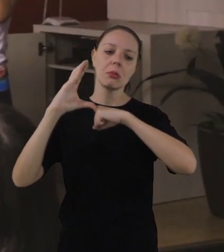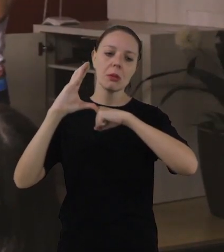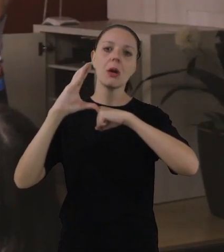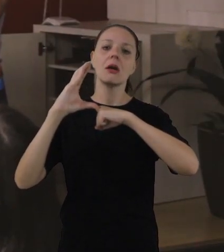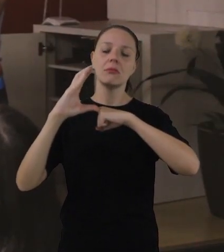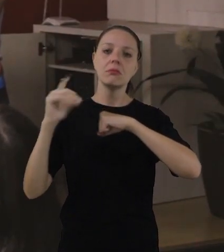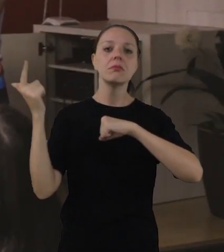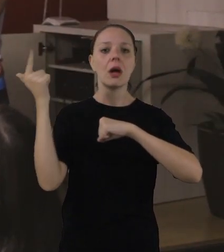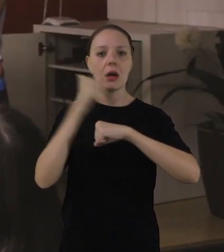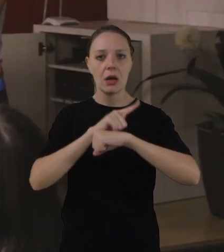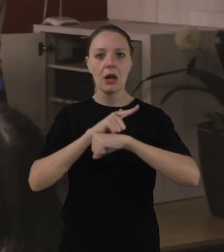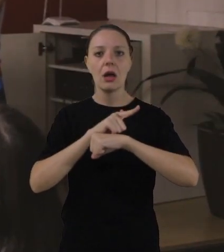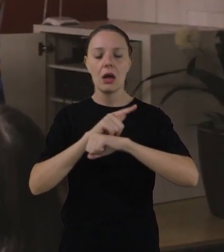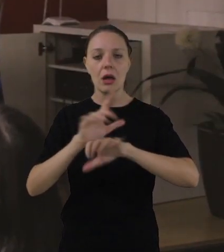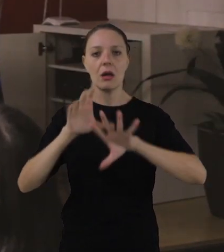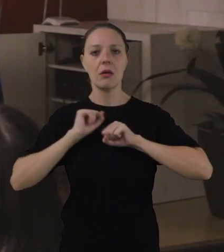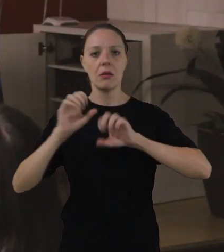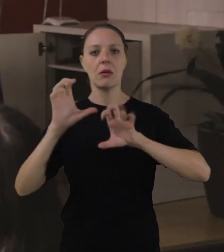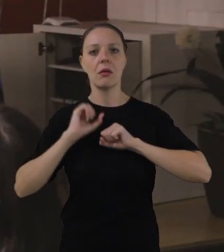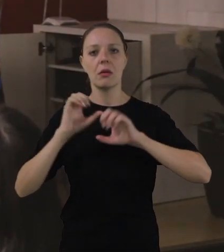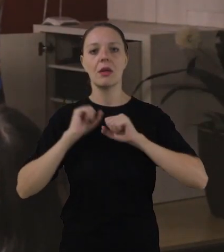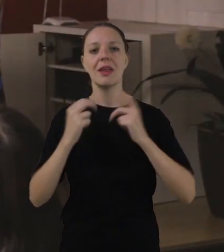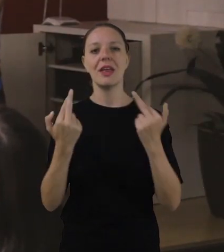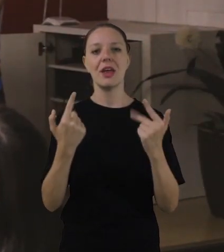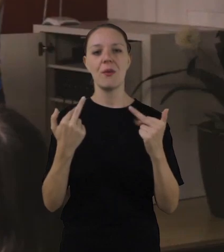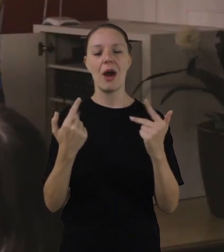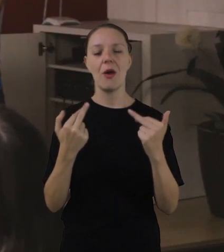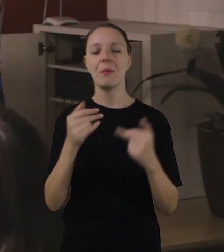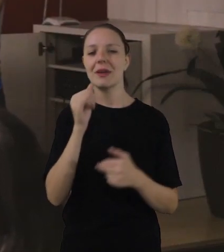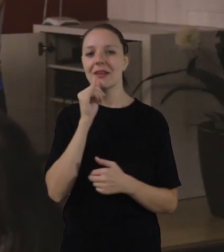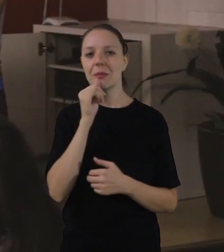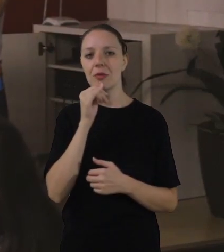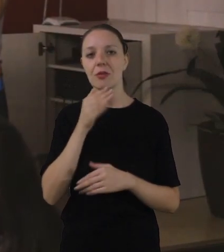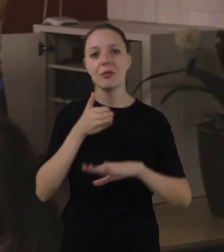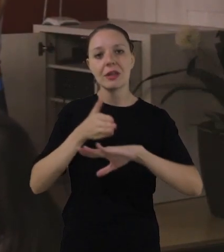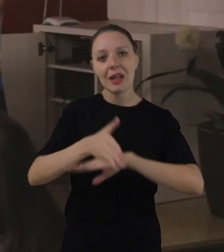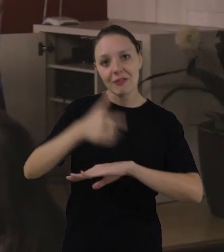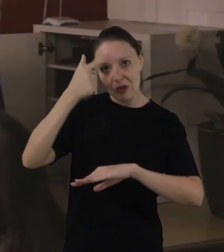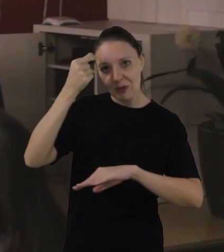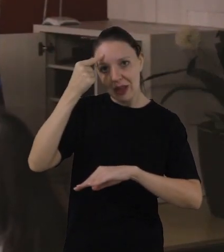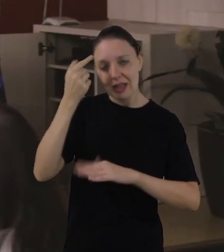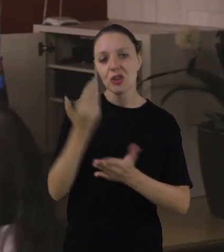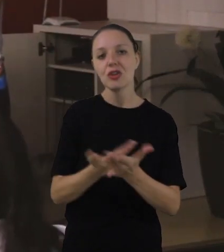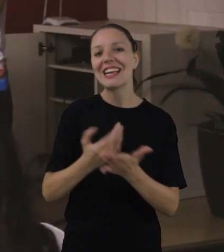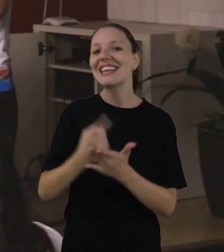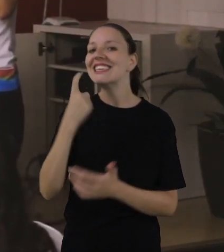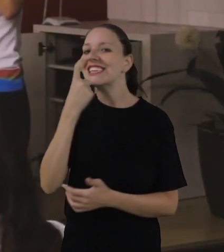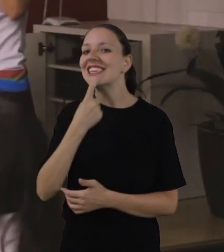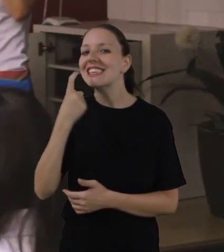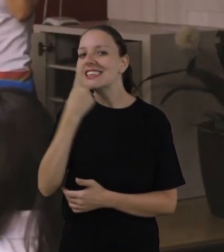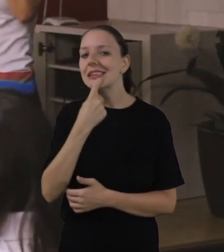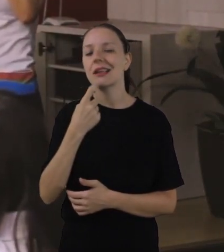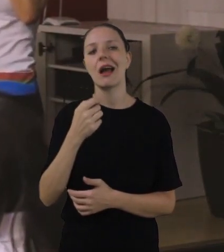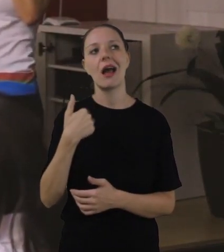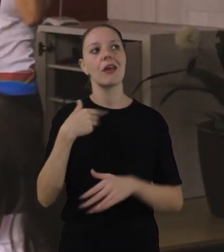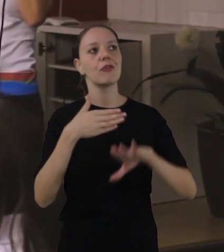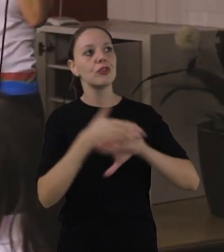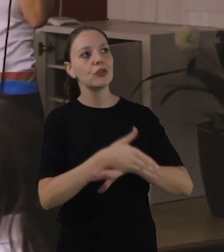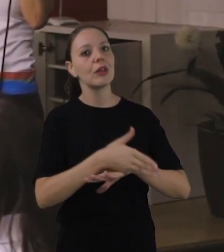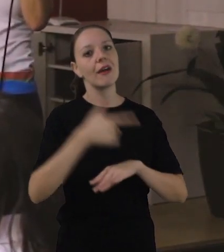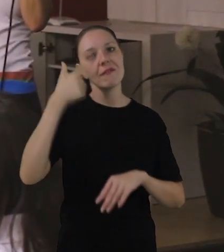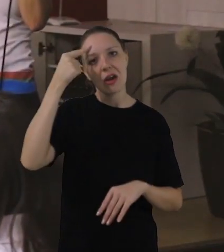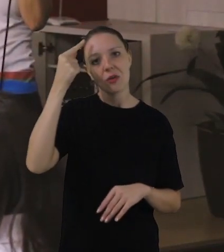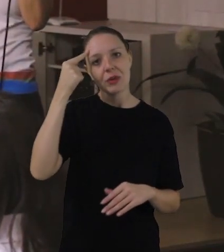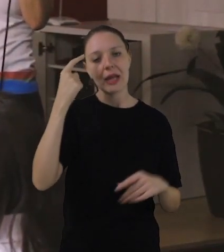que eles adquiriam não era como a gente faz agora. Eu vou entrar na universidade para ser dentista. Eu vou entrar na universidade para